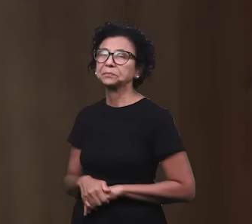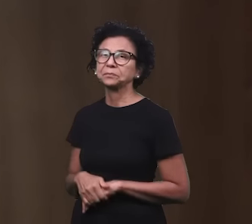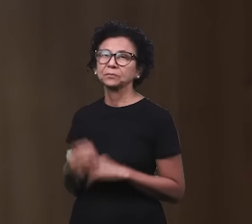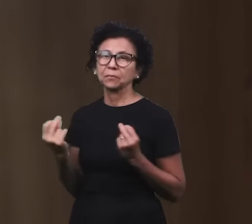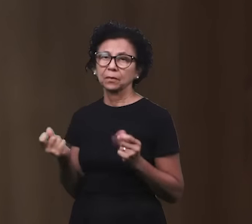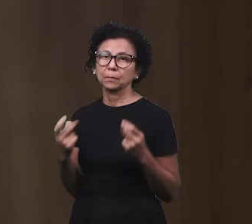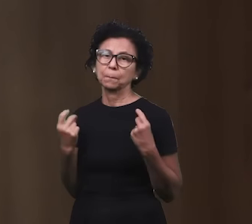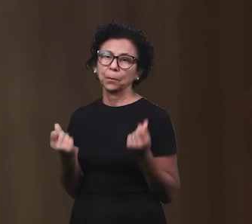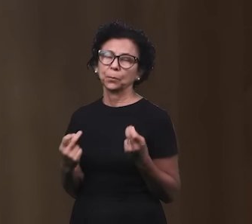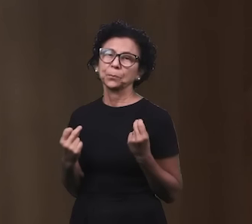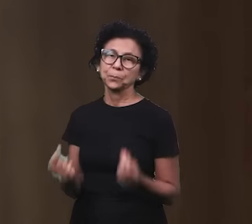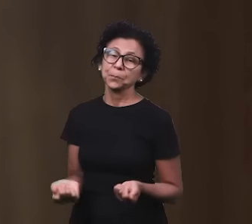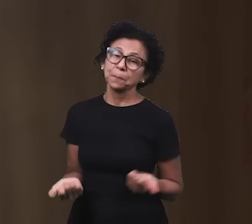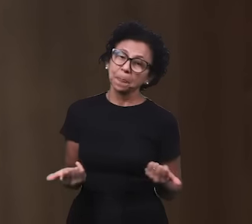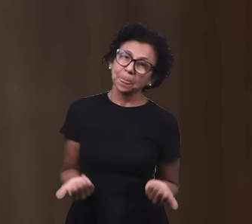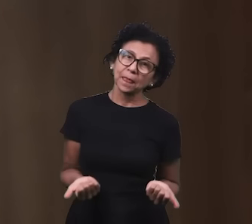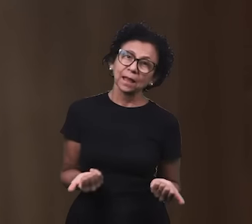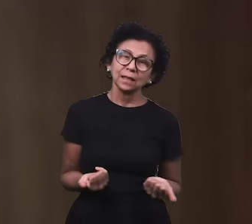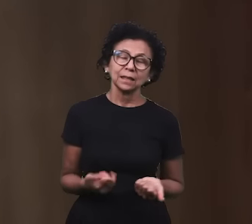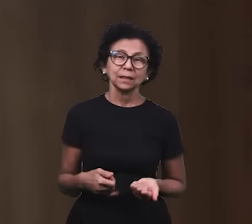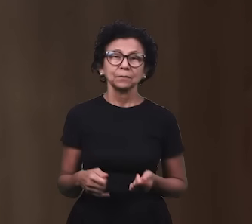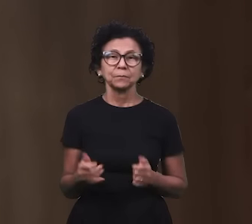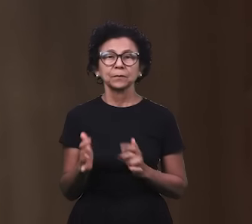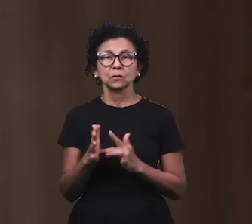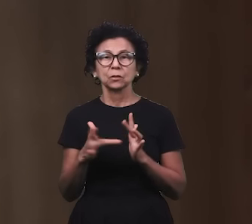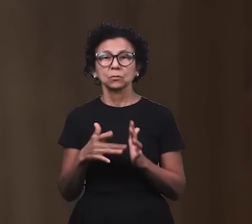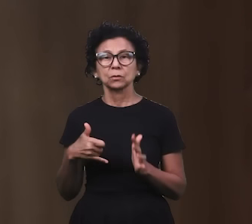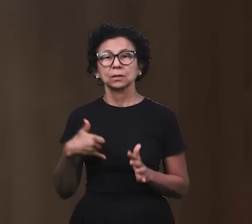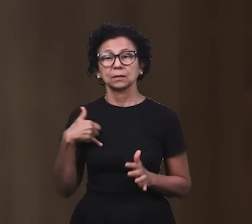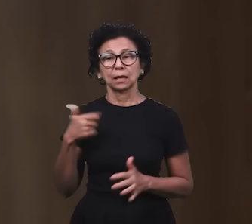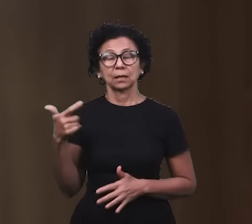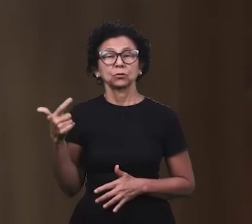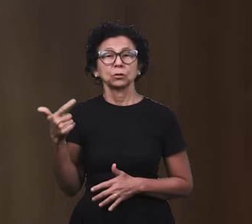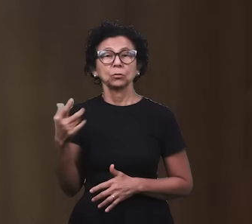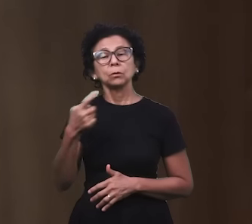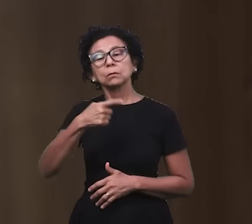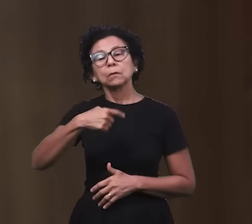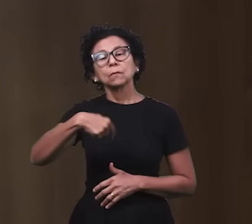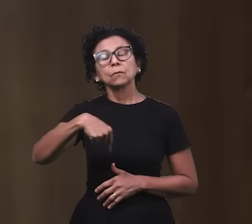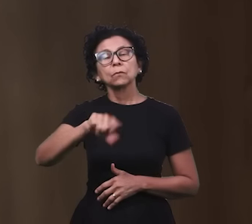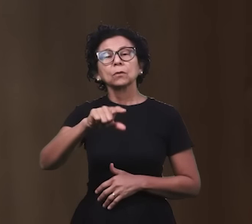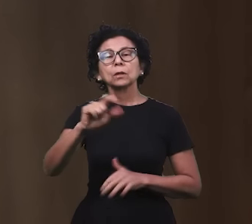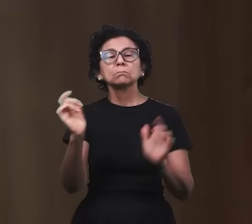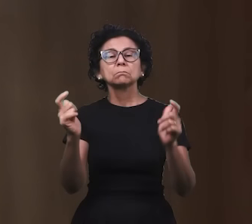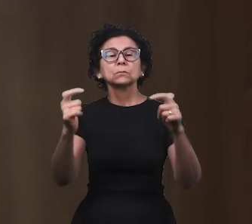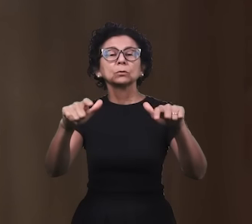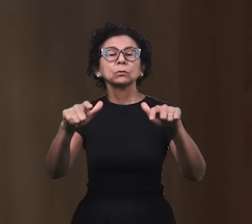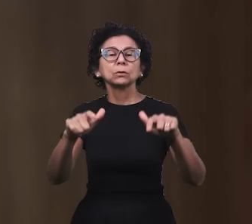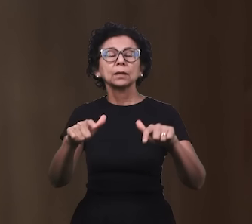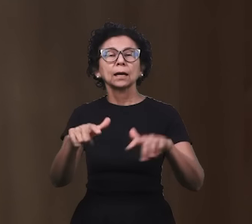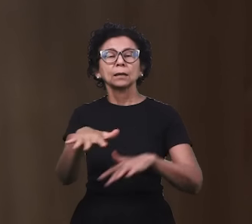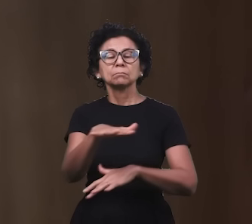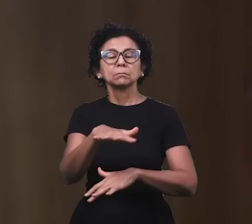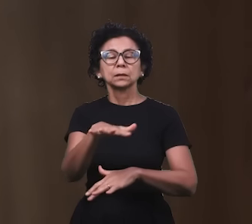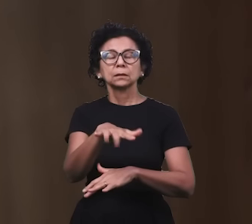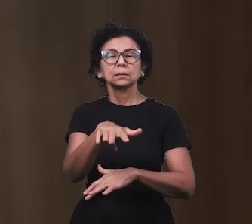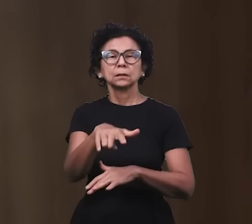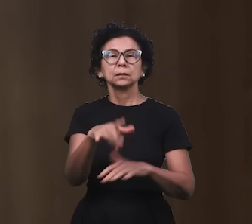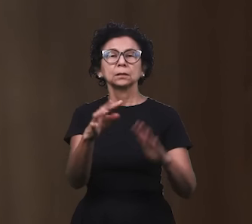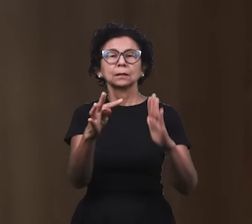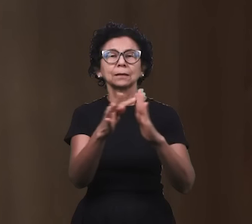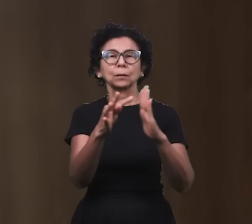e nesse período que Jesus, com 12 anos, foi até o átrio dos sacerdotes, provavelmente no pátio do templo, e